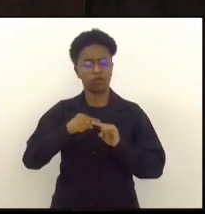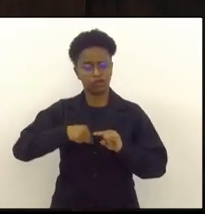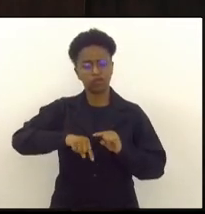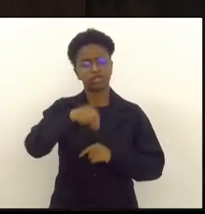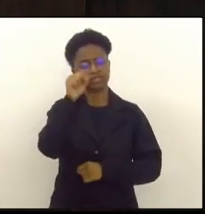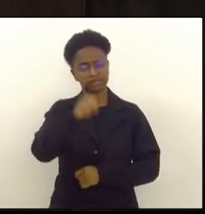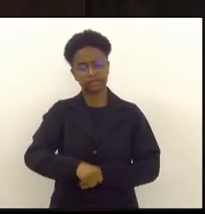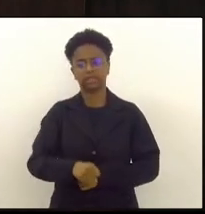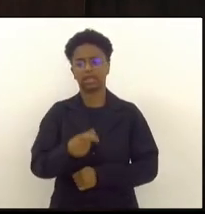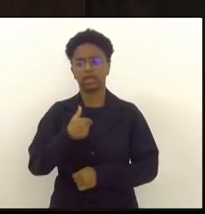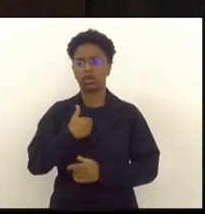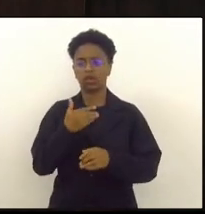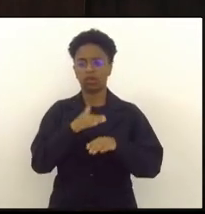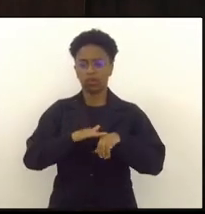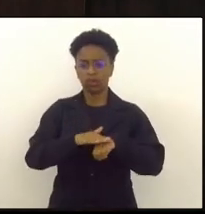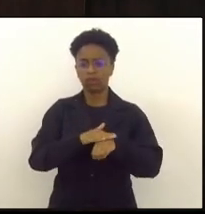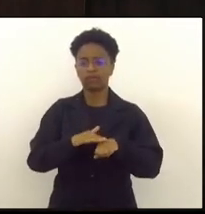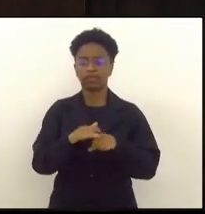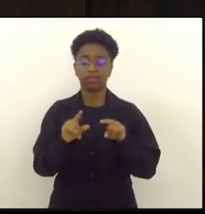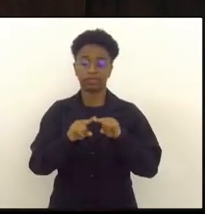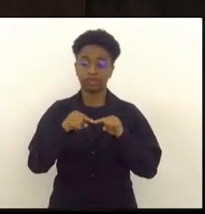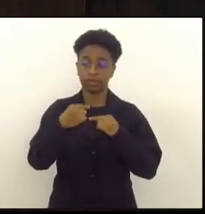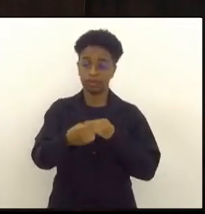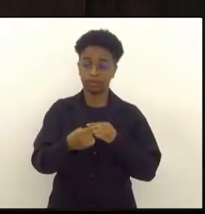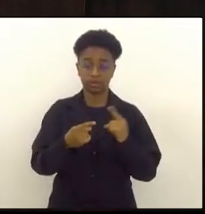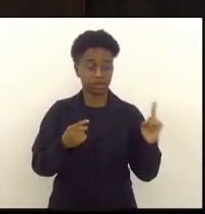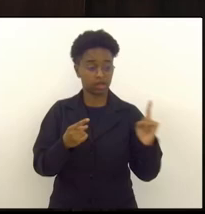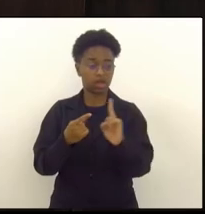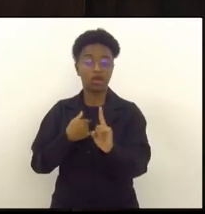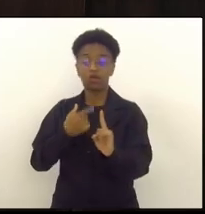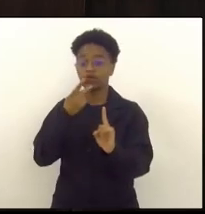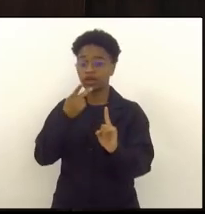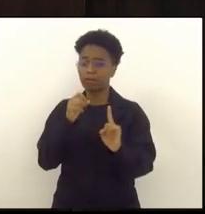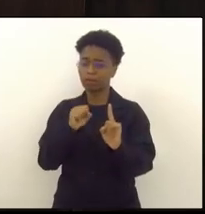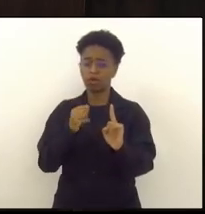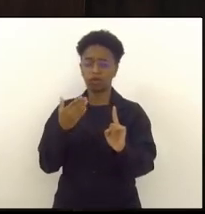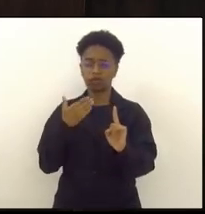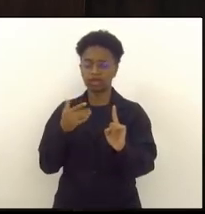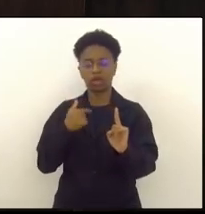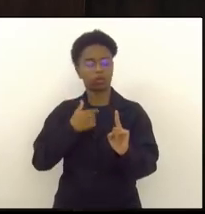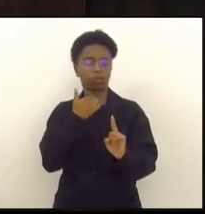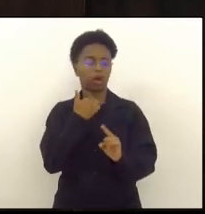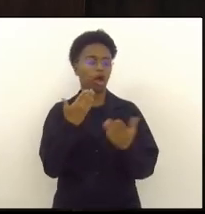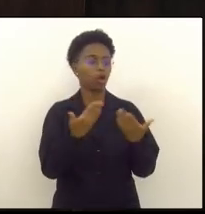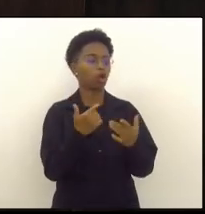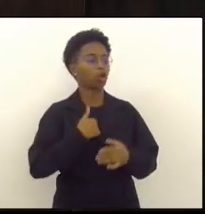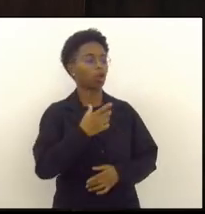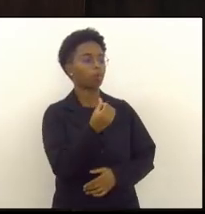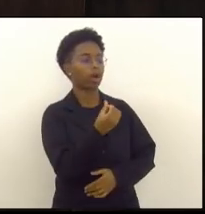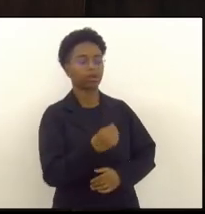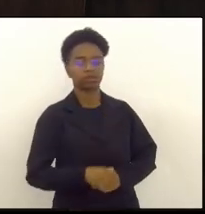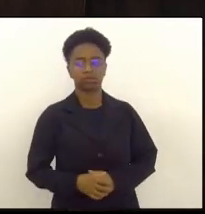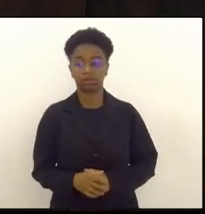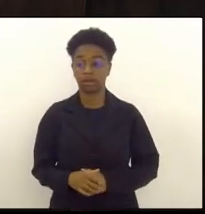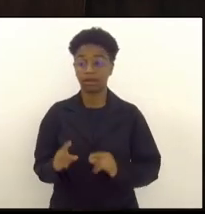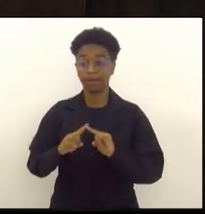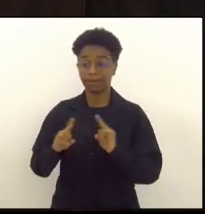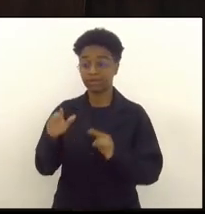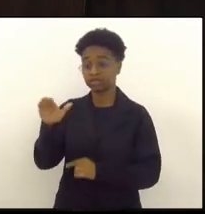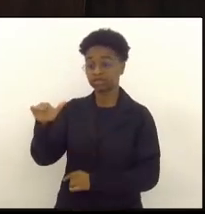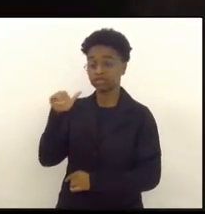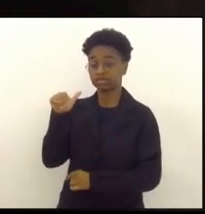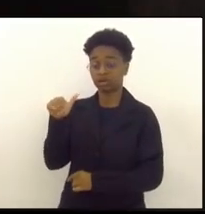lá. E quando ele passou, eu falei, senador Paulo Paim, não posso te atender agora, estou ocupado. Mas chamou